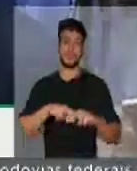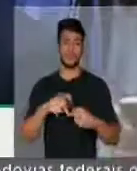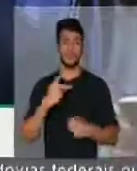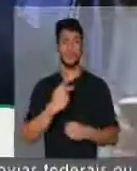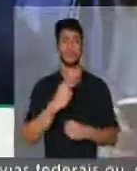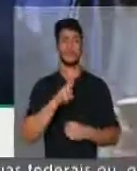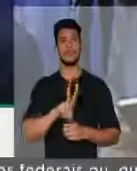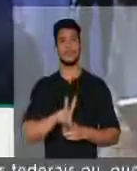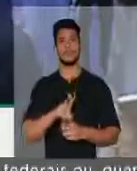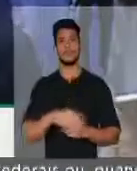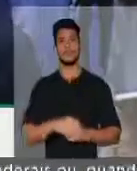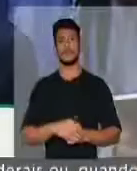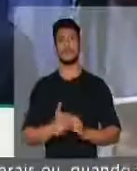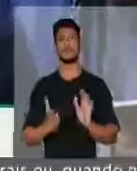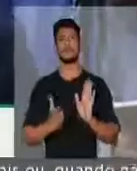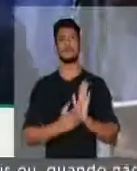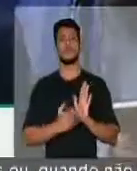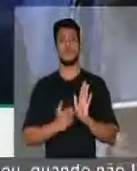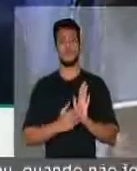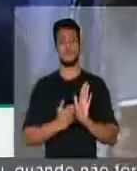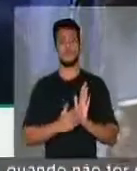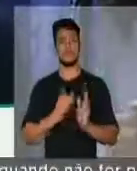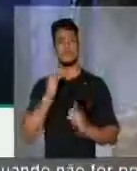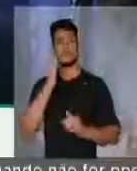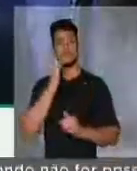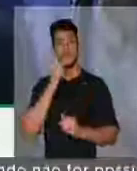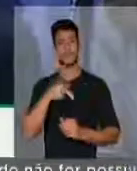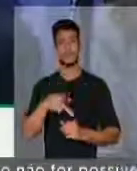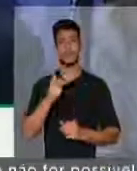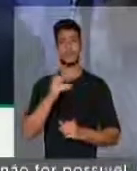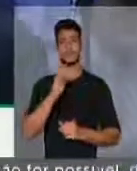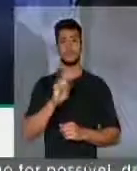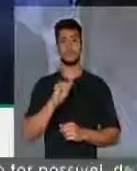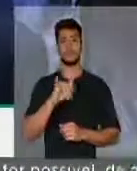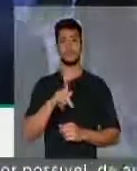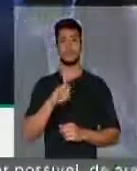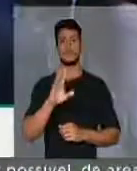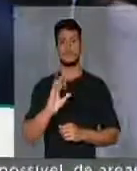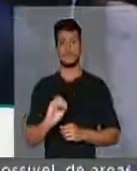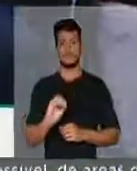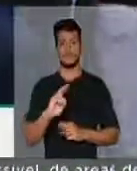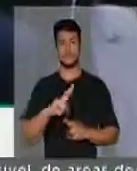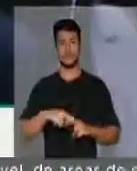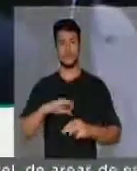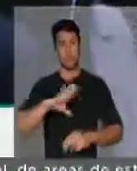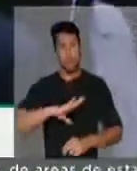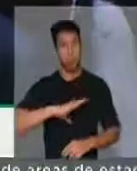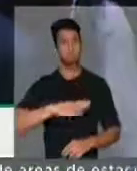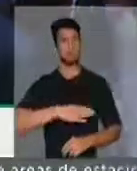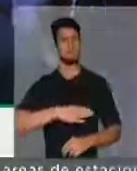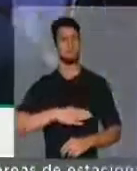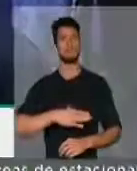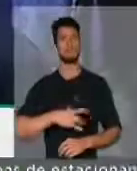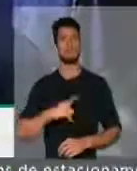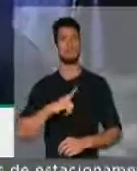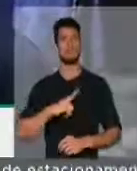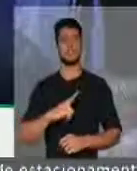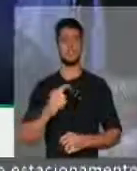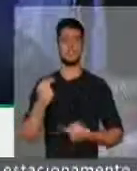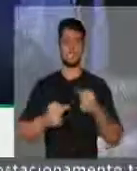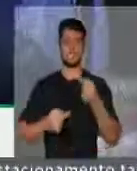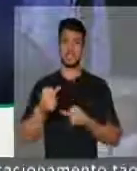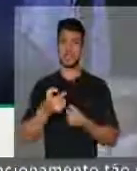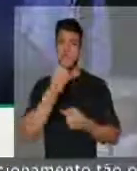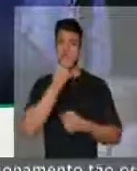PV, parabeniza a deputada Keiko por essa ousadia e essa coragem de liderar esse